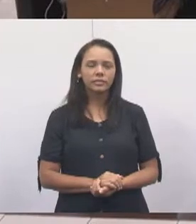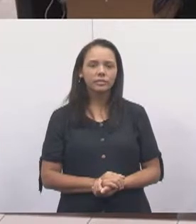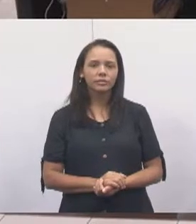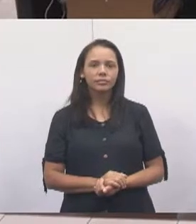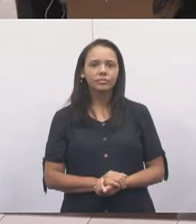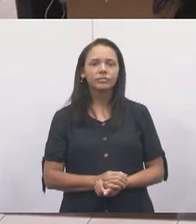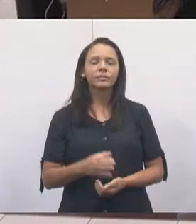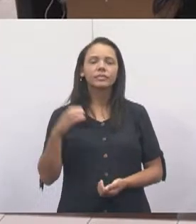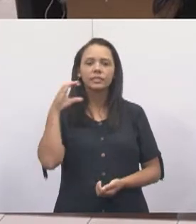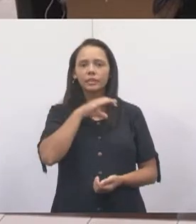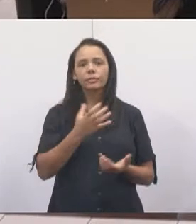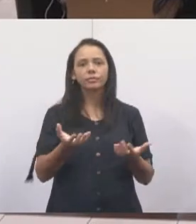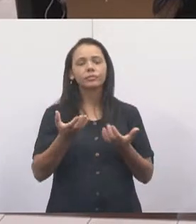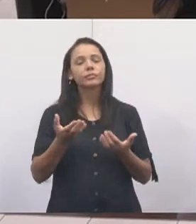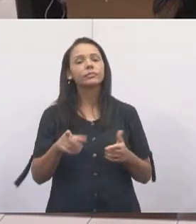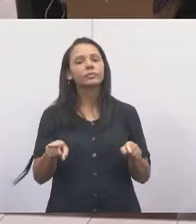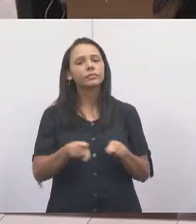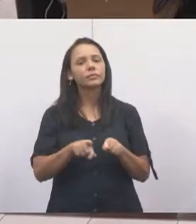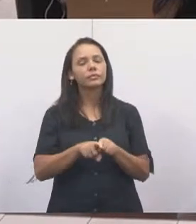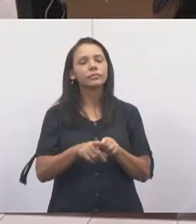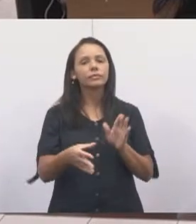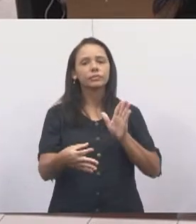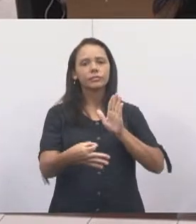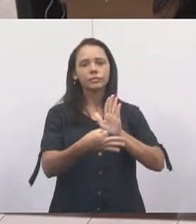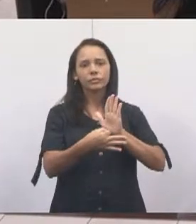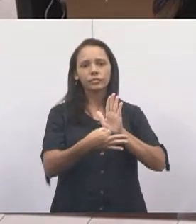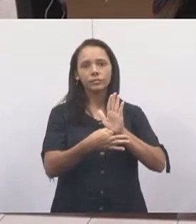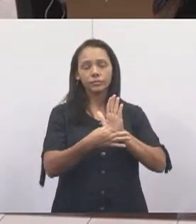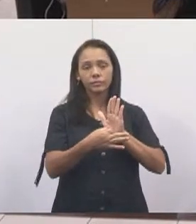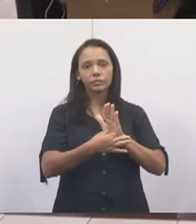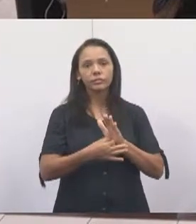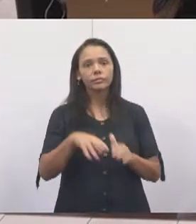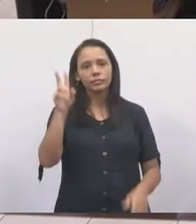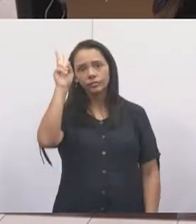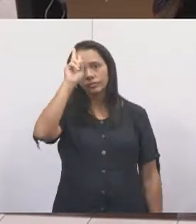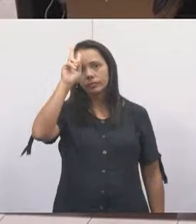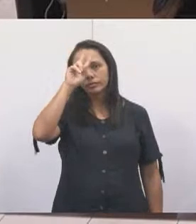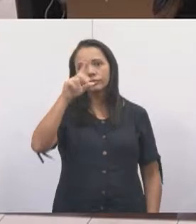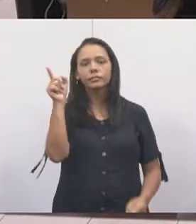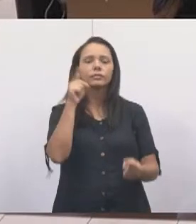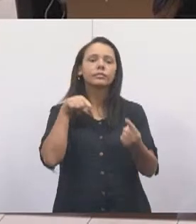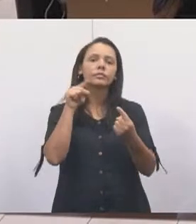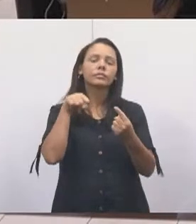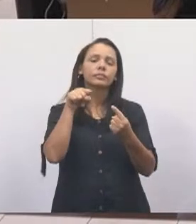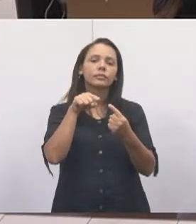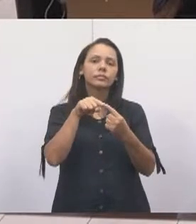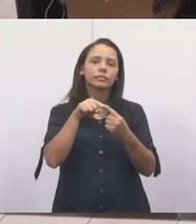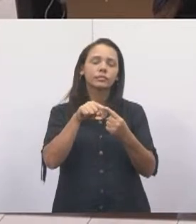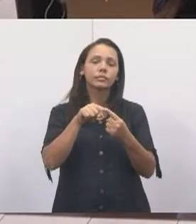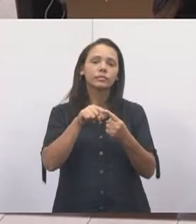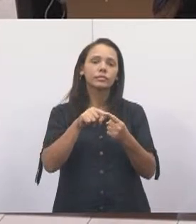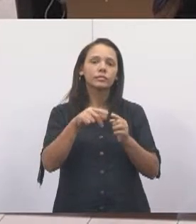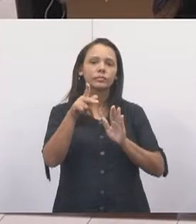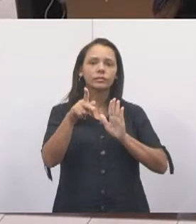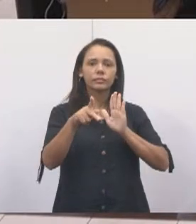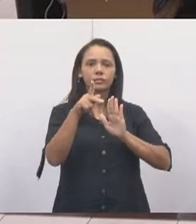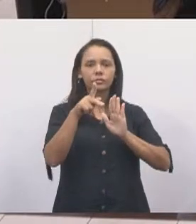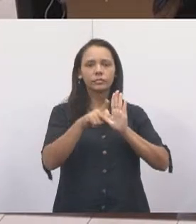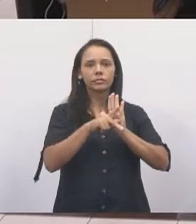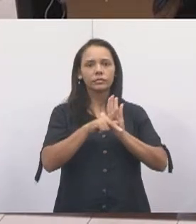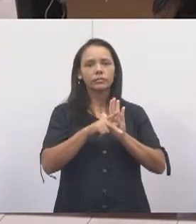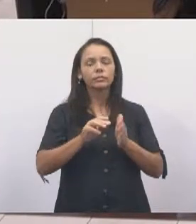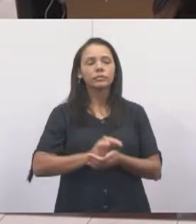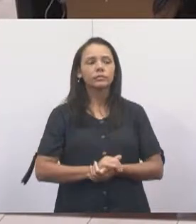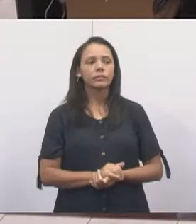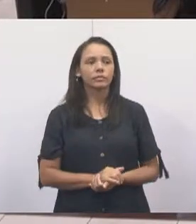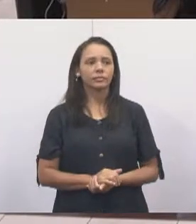Gostaria rapidamente aqui de contribuir com a discussão do projeto, né? Lembrando que o objetivo do presente propositura é